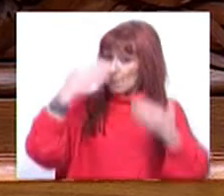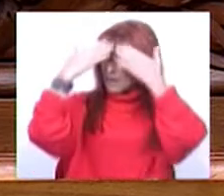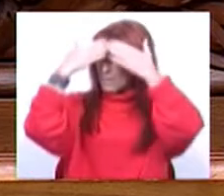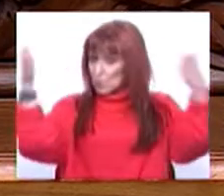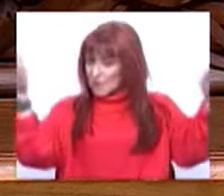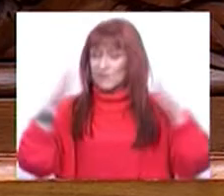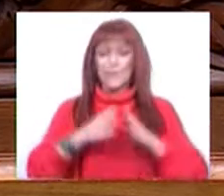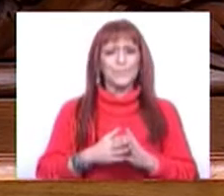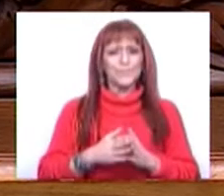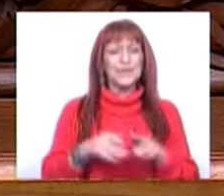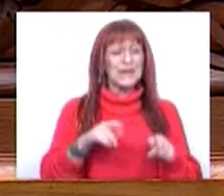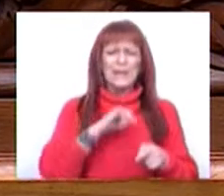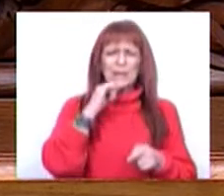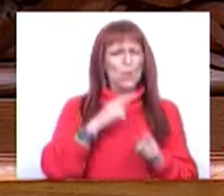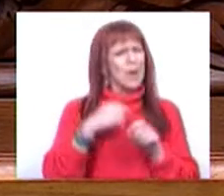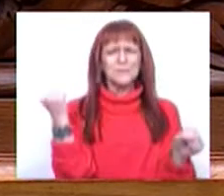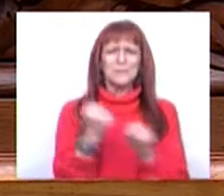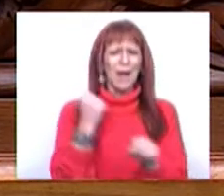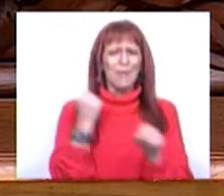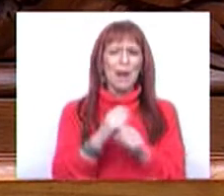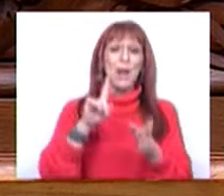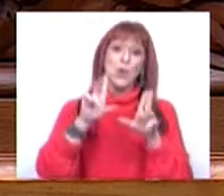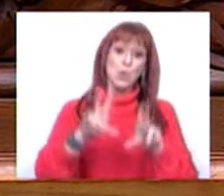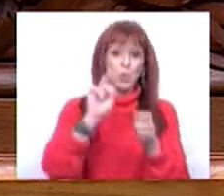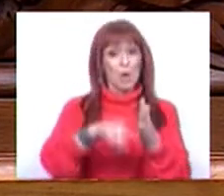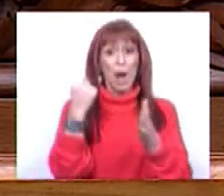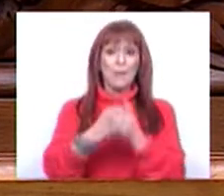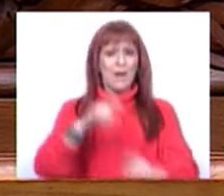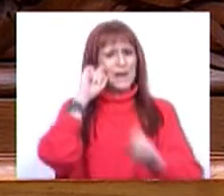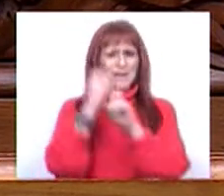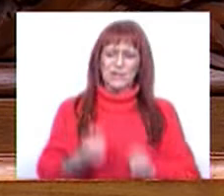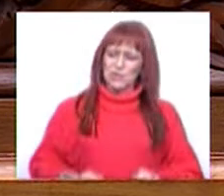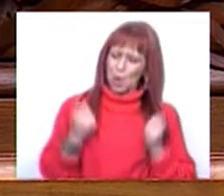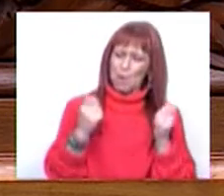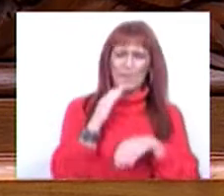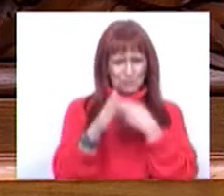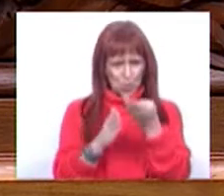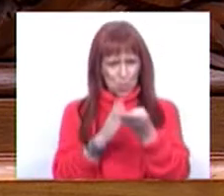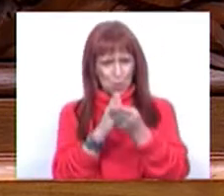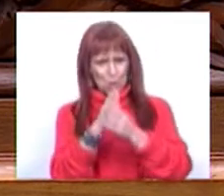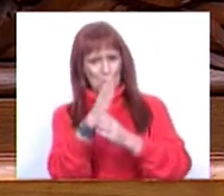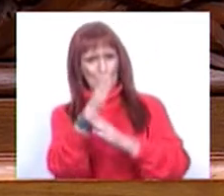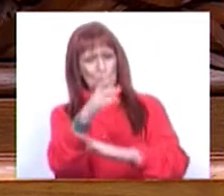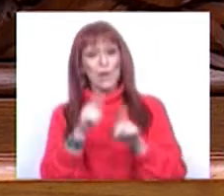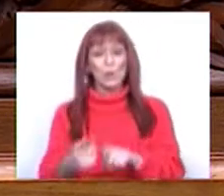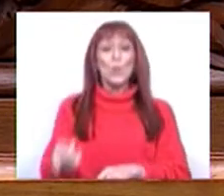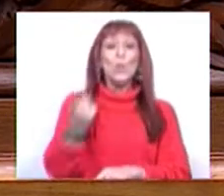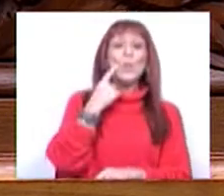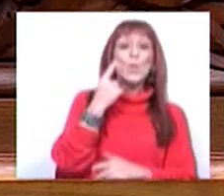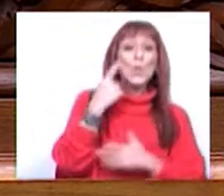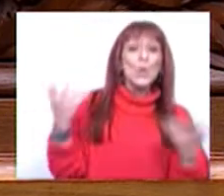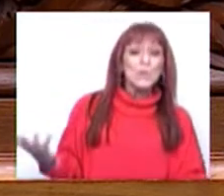democracia. Será sempre um trabalho inacabado que exige uma aposta continuada. O